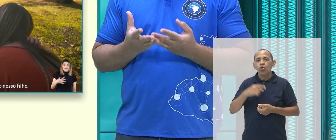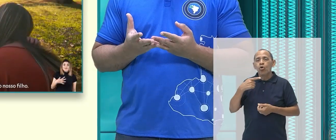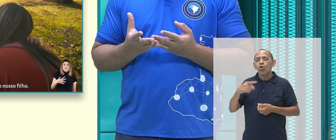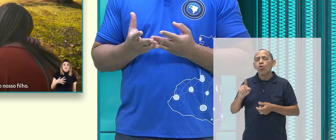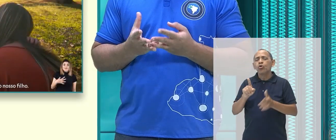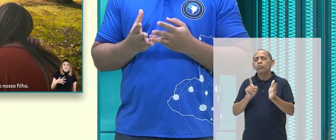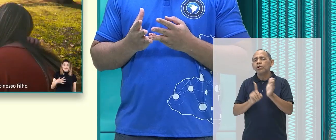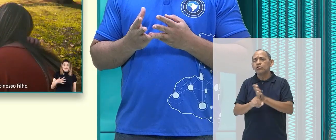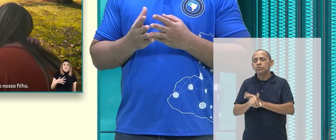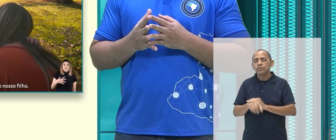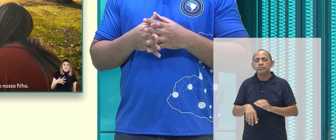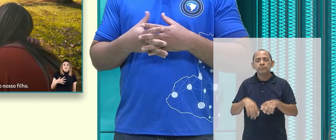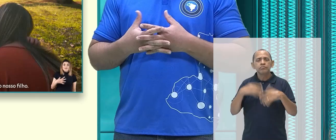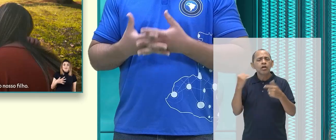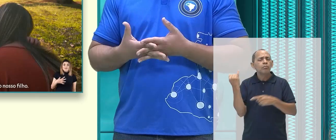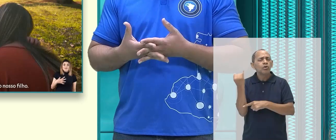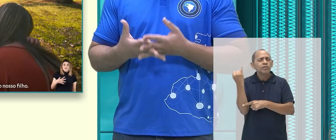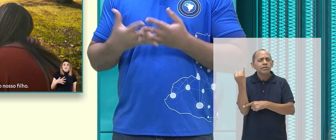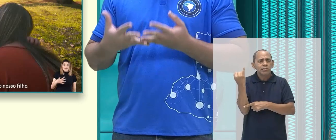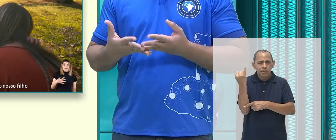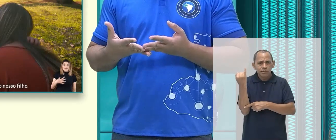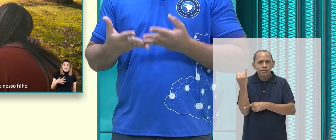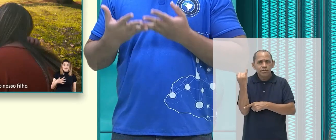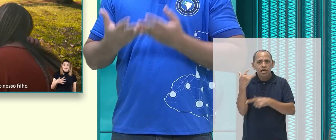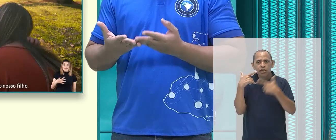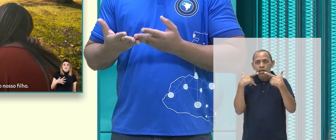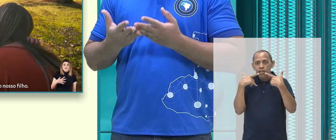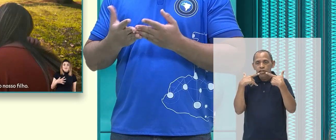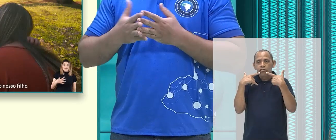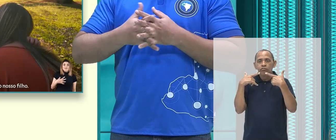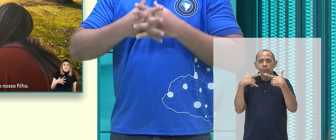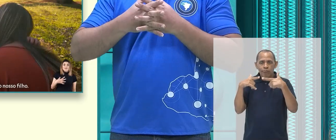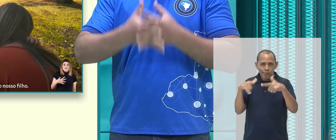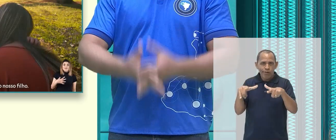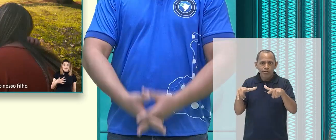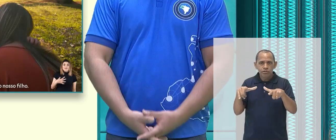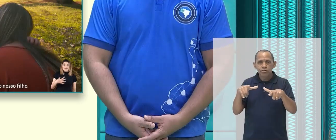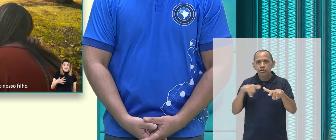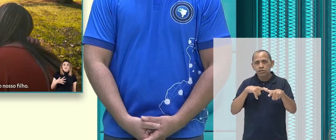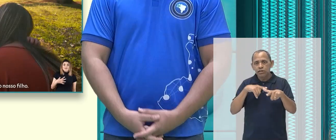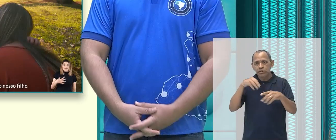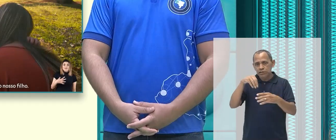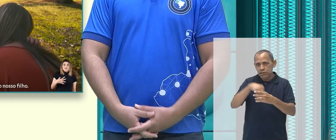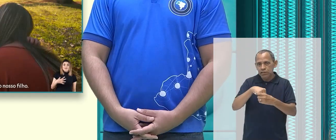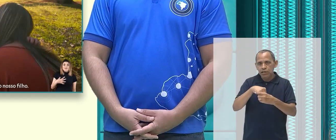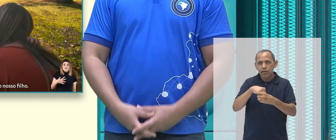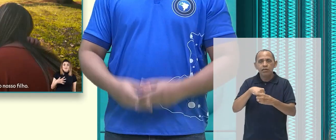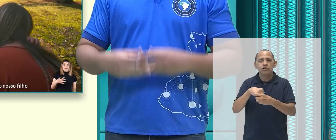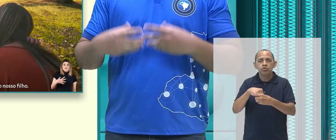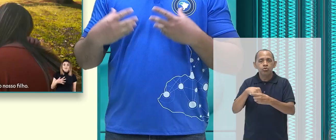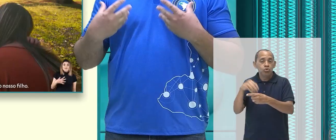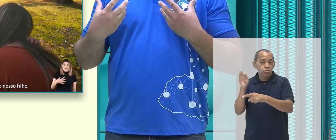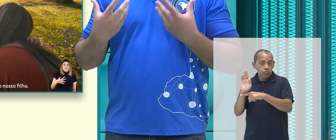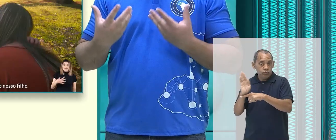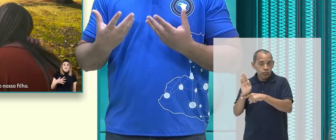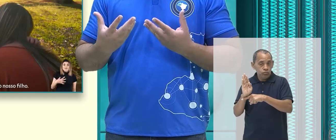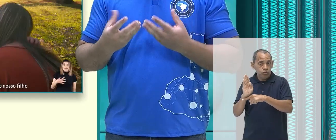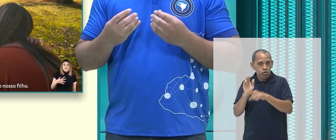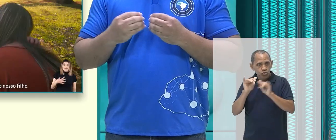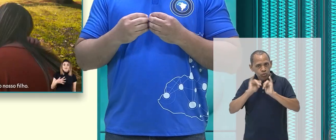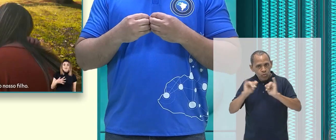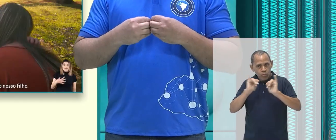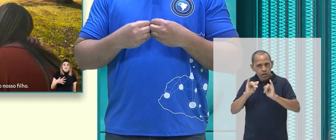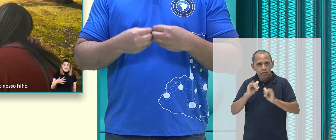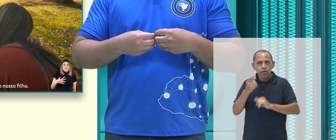é a importância que a linguagem tem nesse vídeo, nessa propaganda? Observem que a